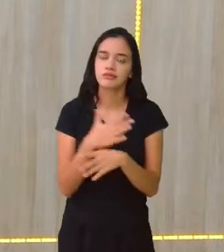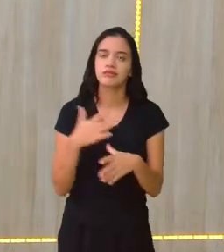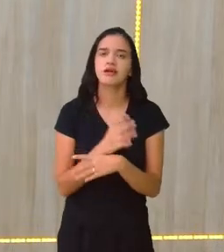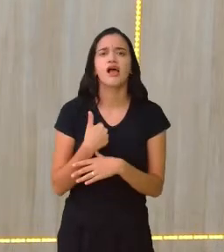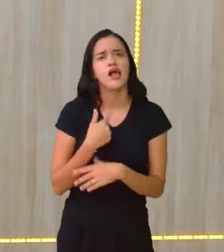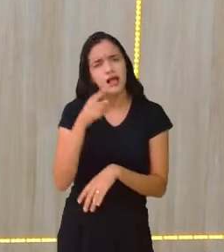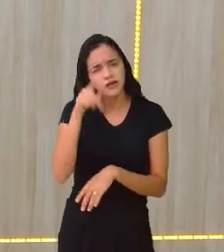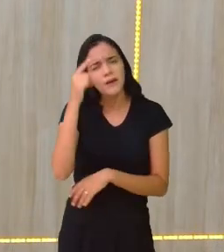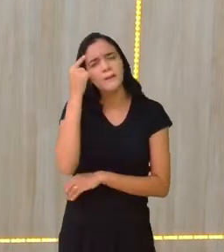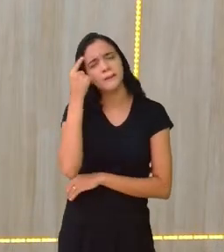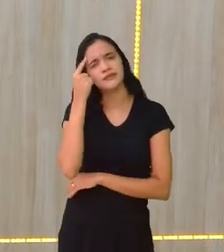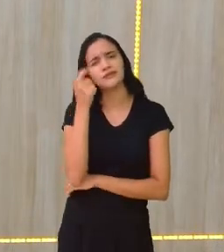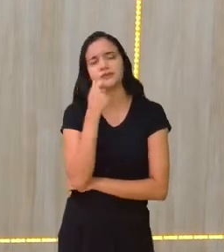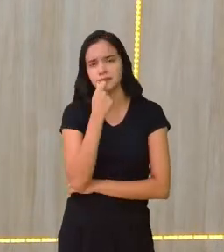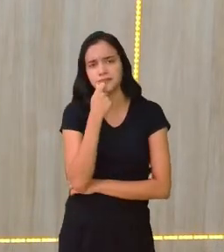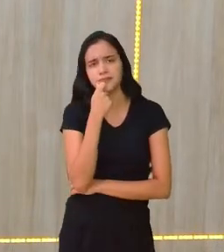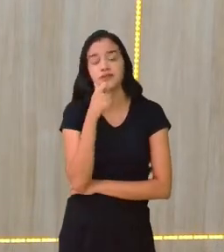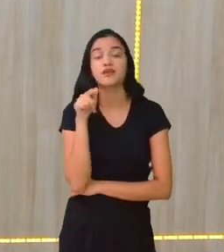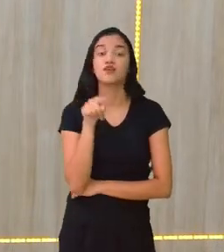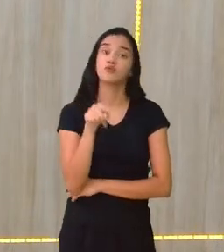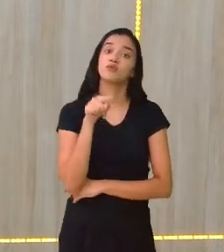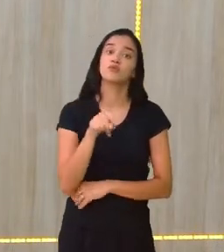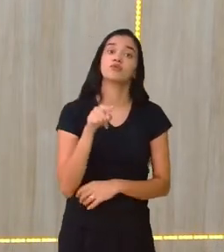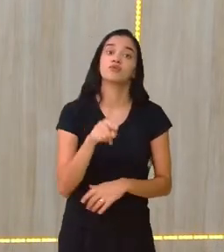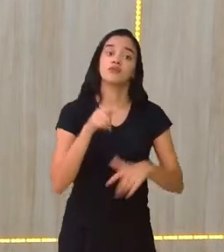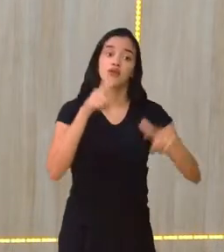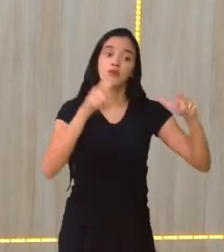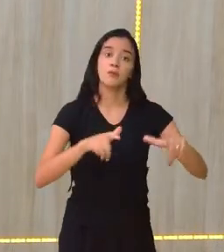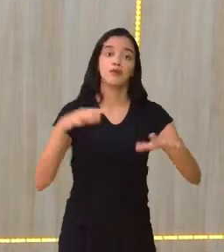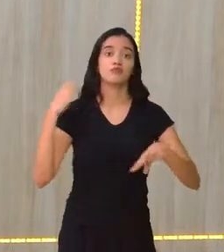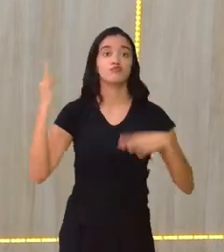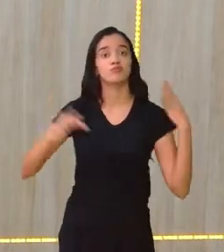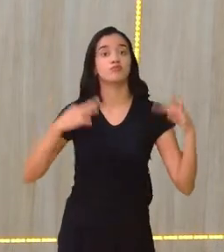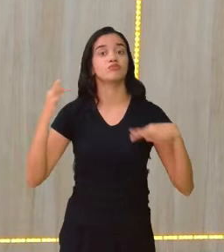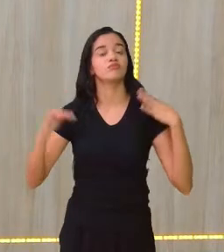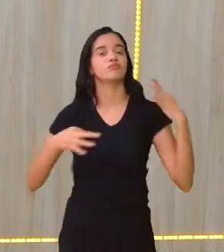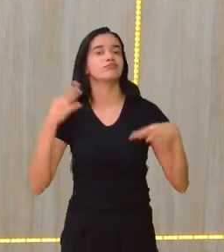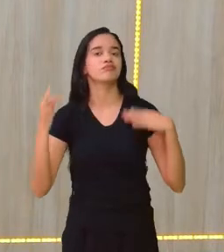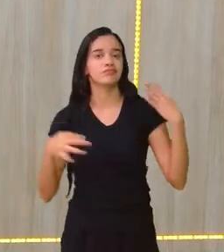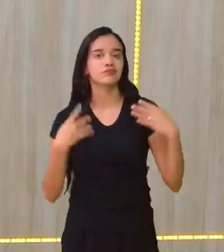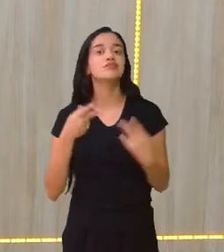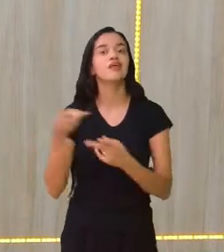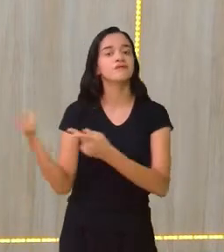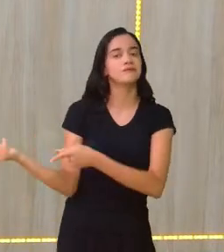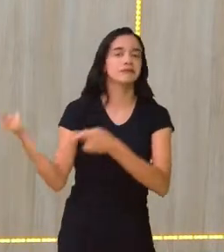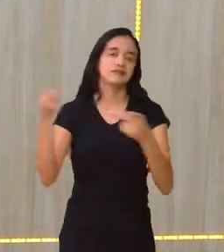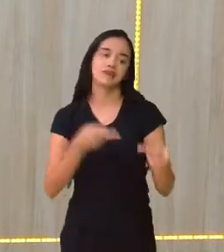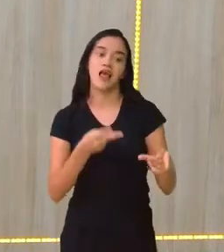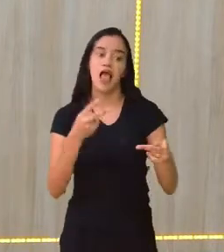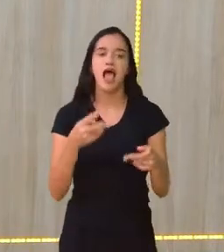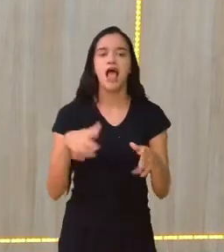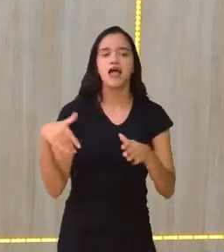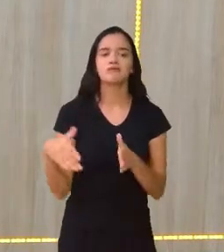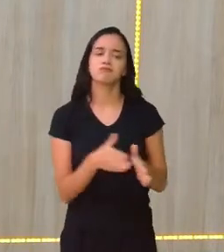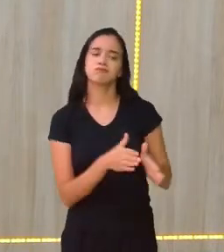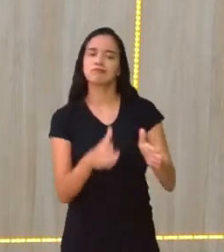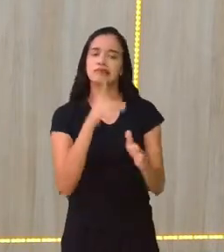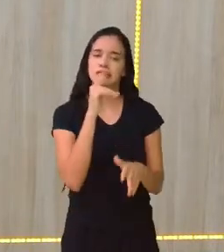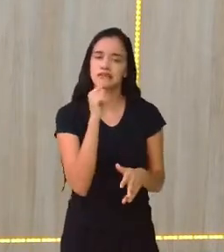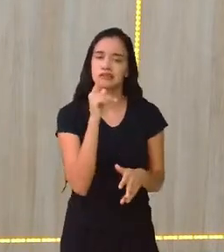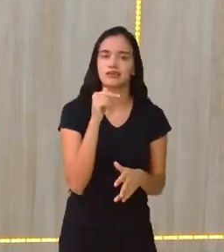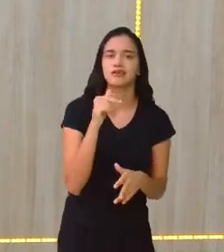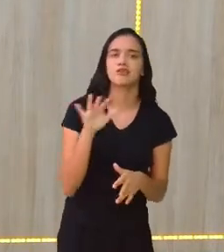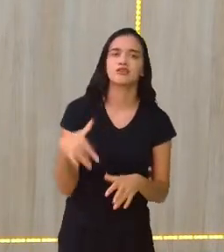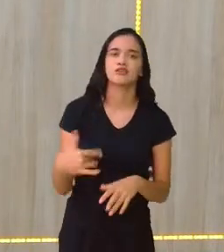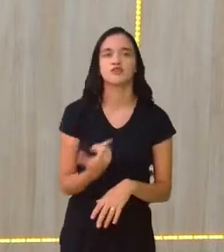já pensou você ir para um ponto turístico de uma cidade que você está visitando e aquele rio trazendo